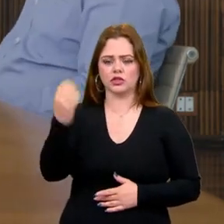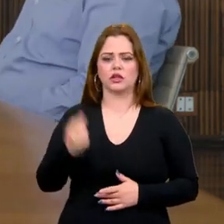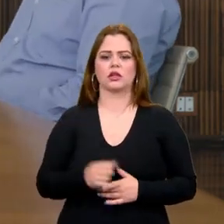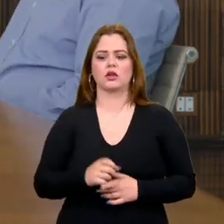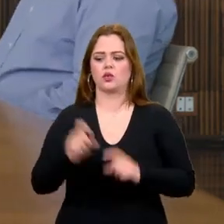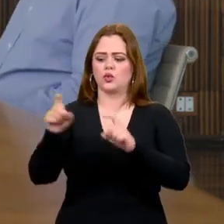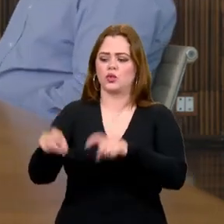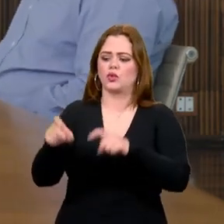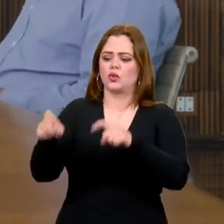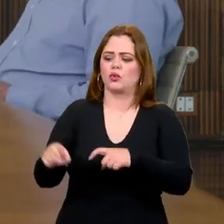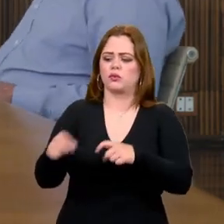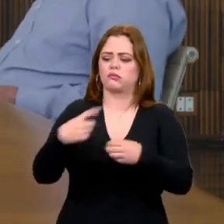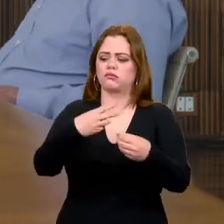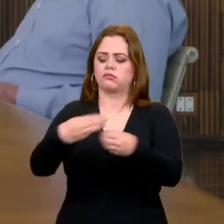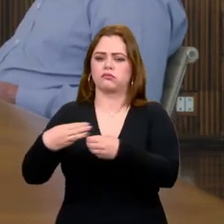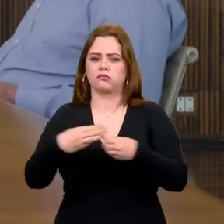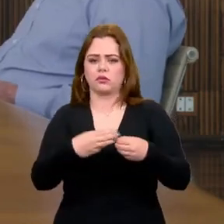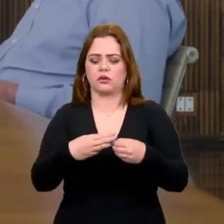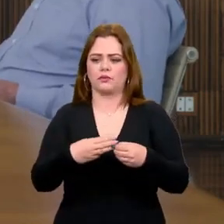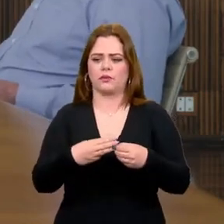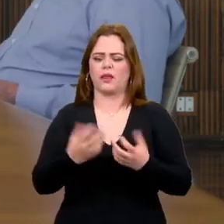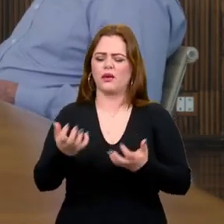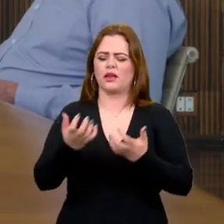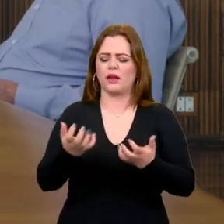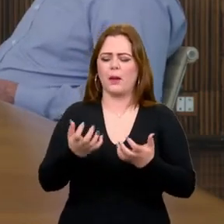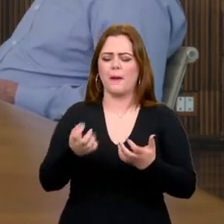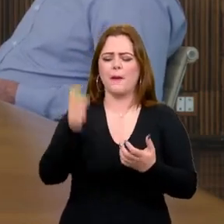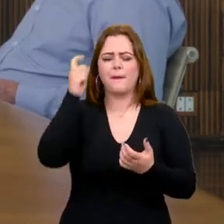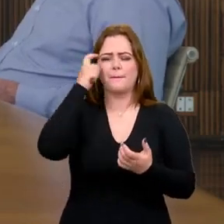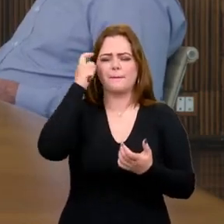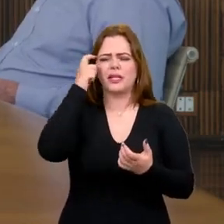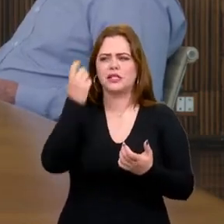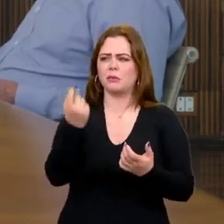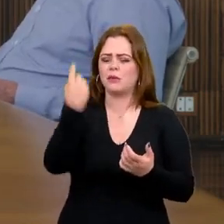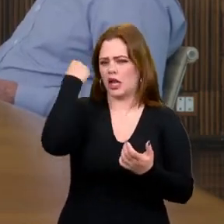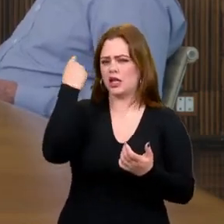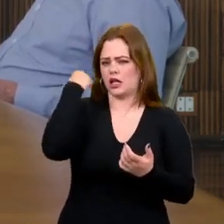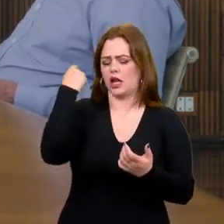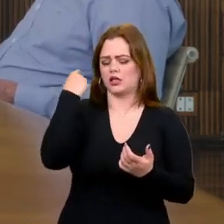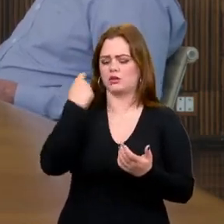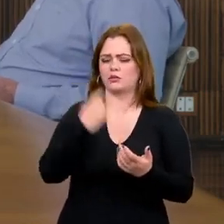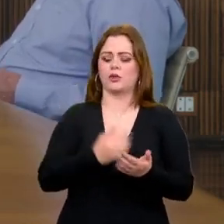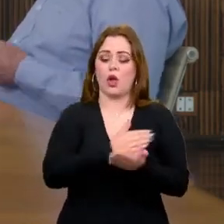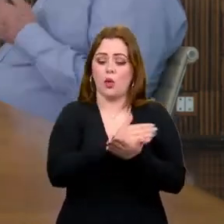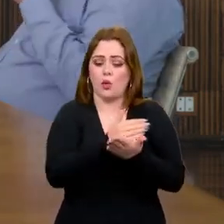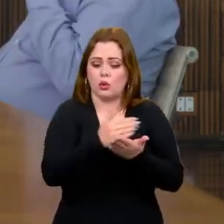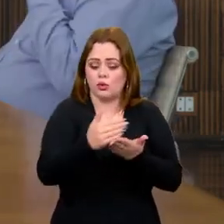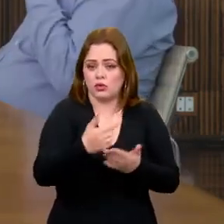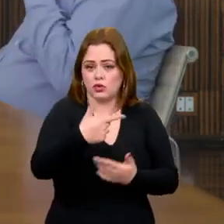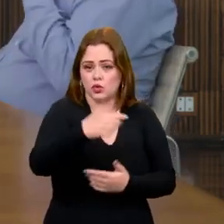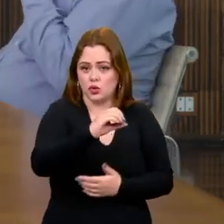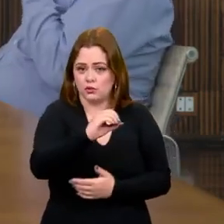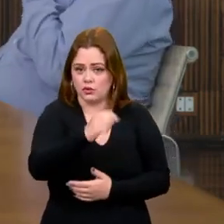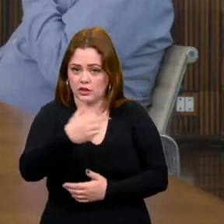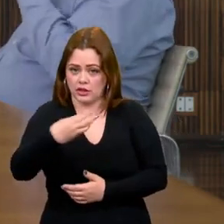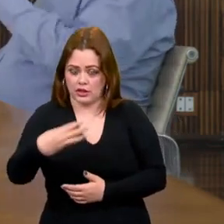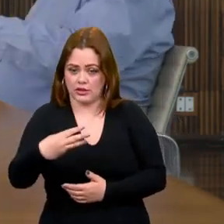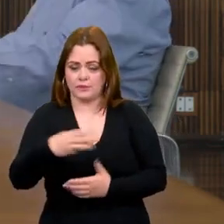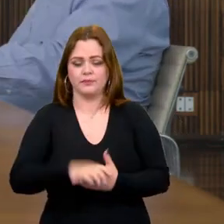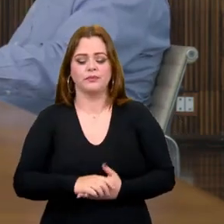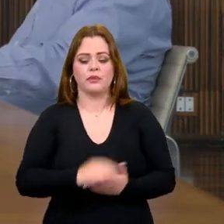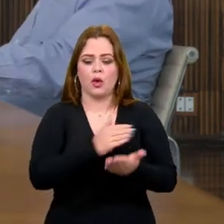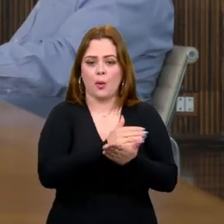lá atrás 20 anos atrás né exatamente quando começou 2003 e você começava a viajar pelo Brasil aí já como presidente não como candidato